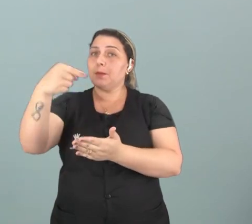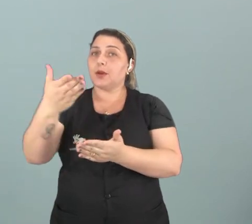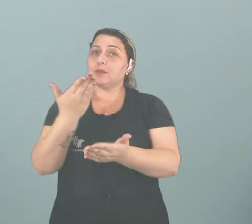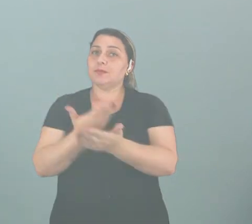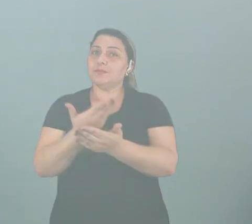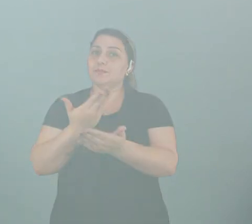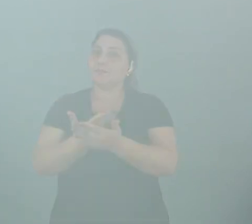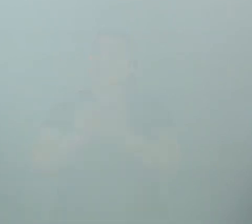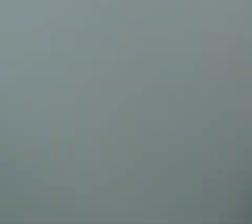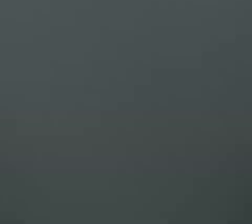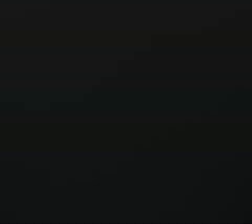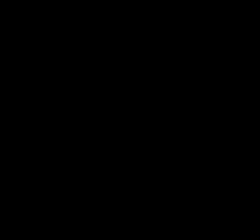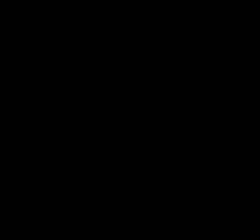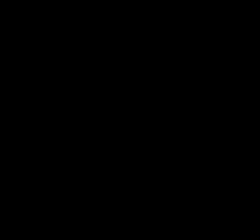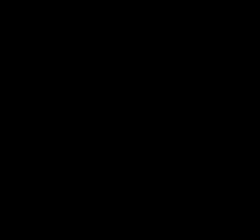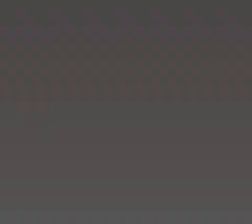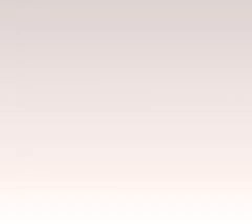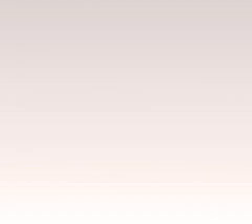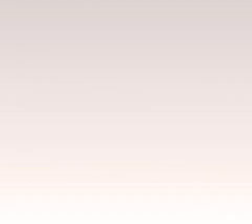a próxima aula!